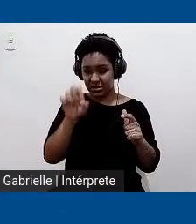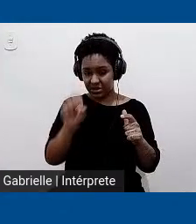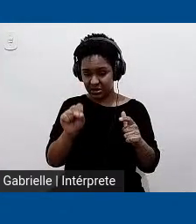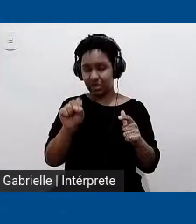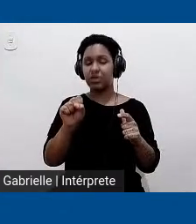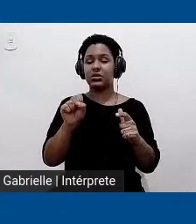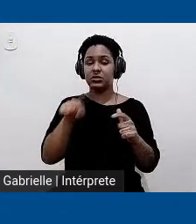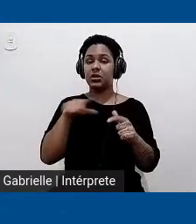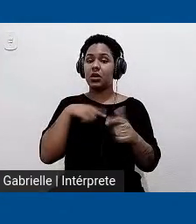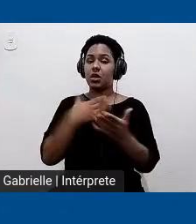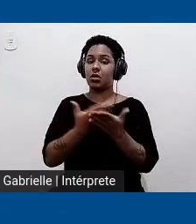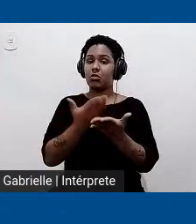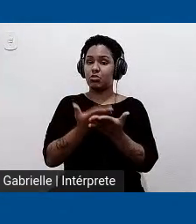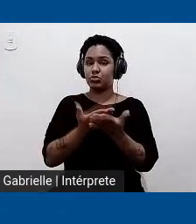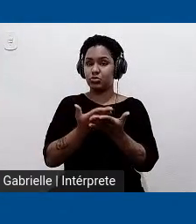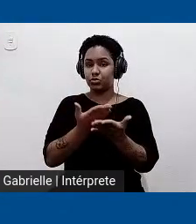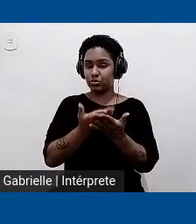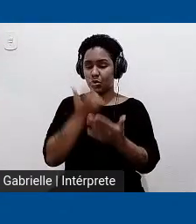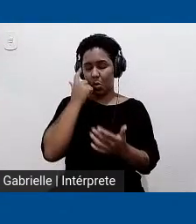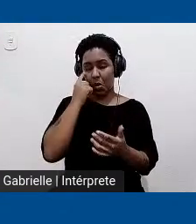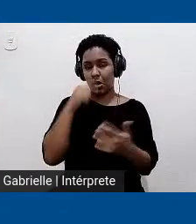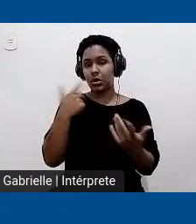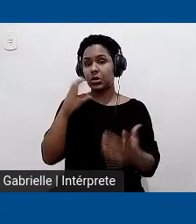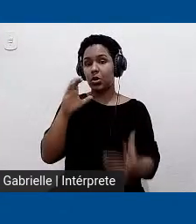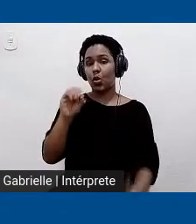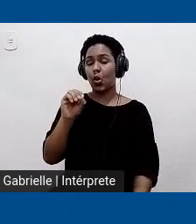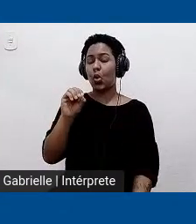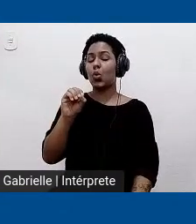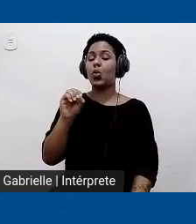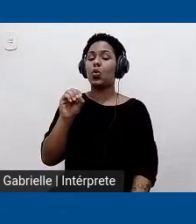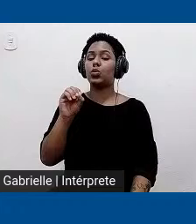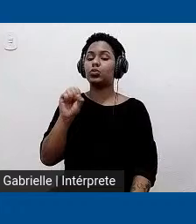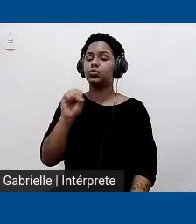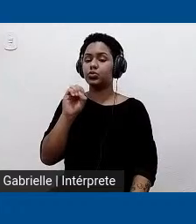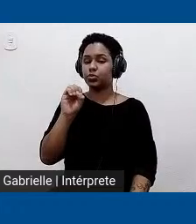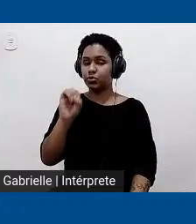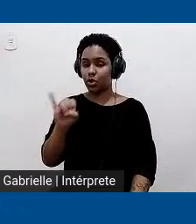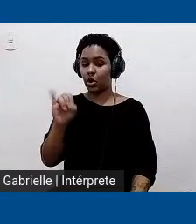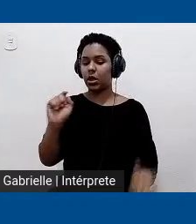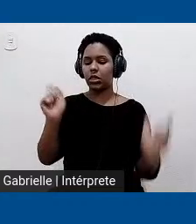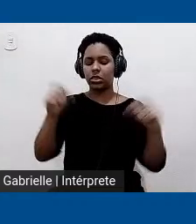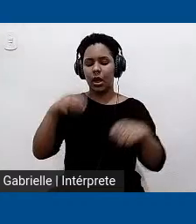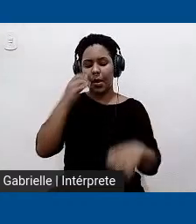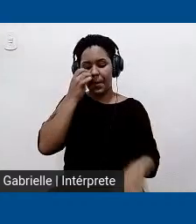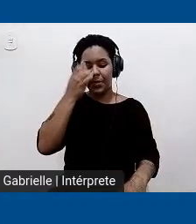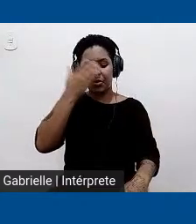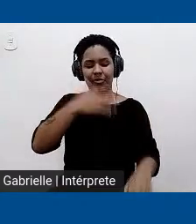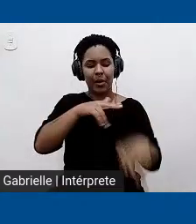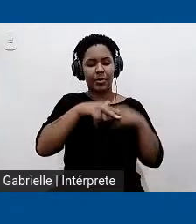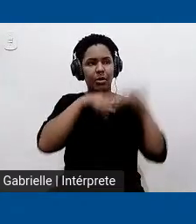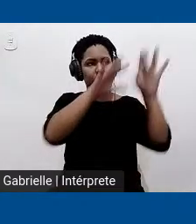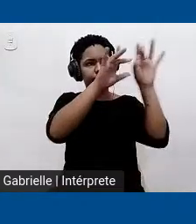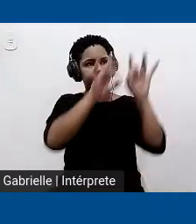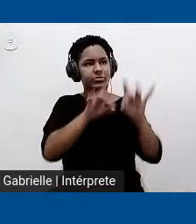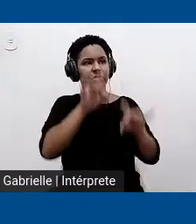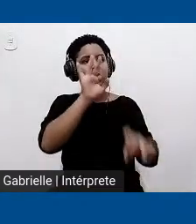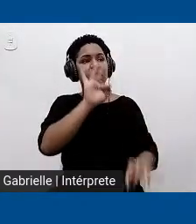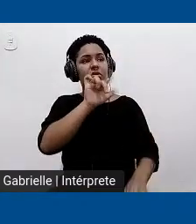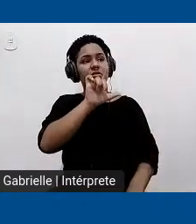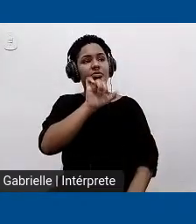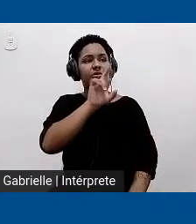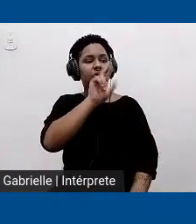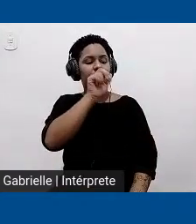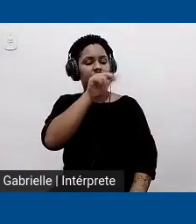por exemplo, o Kosoy pôde comprovar, a partir dos escritos do Florence, que ele havia inventado